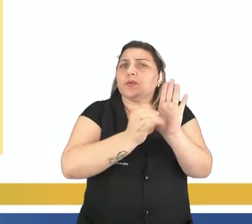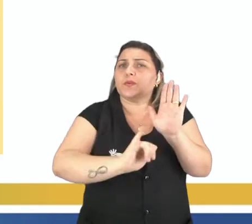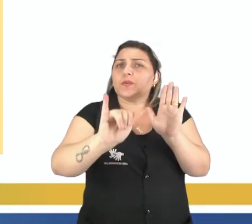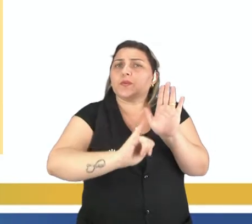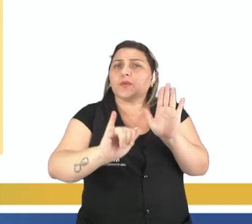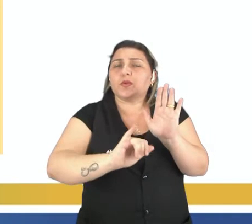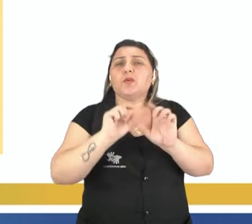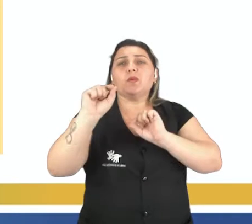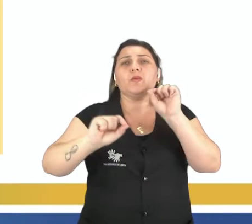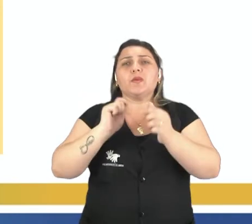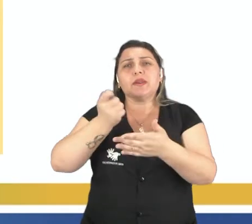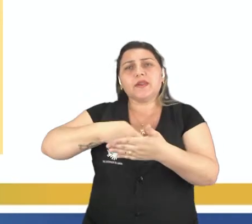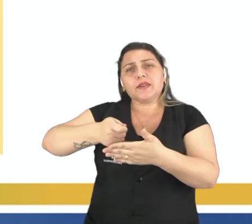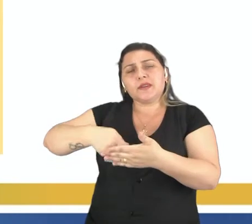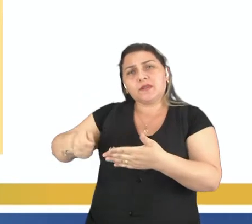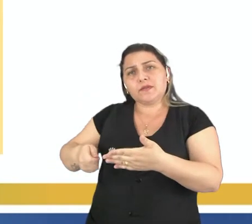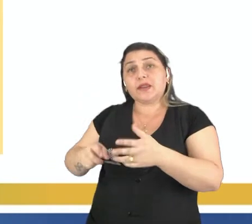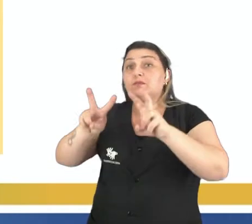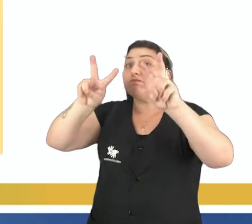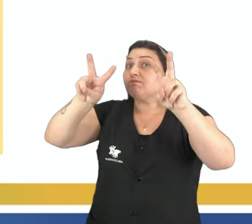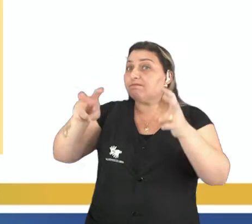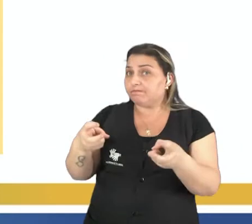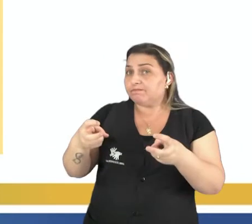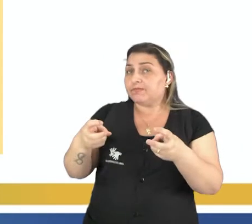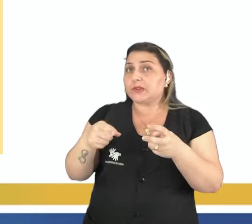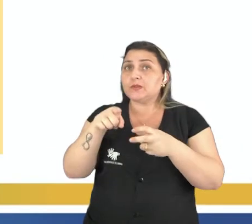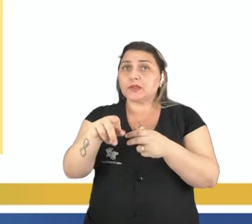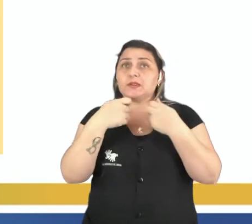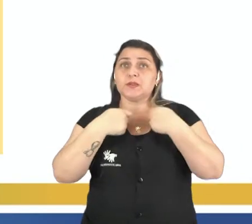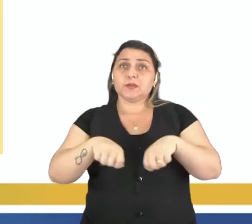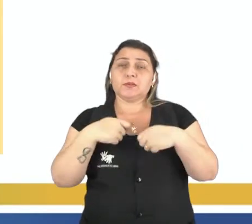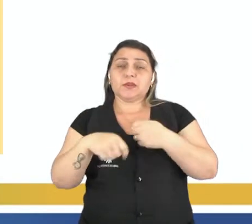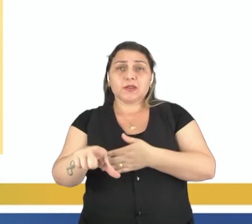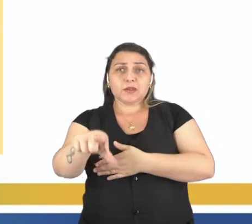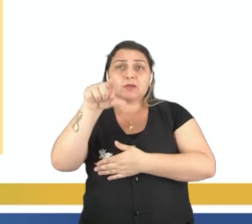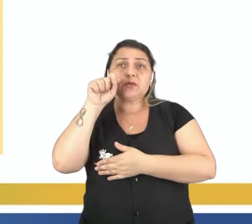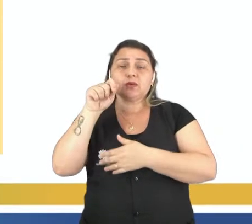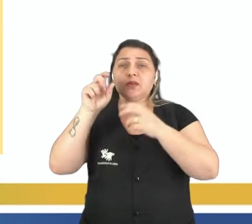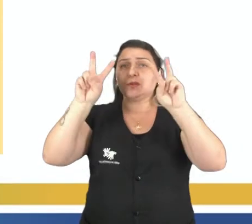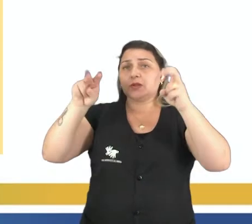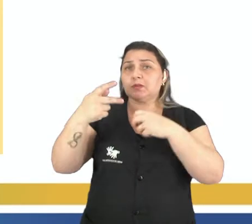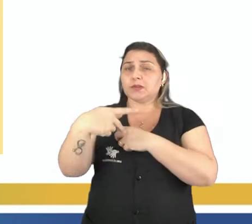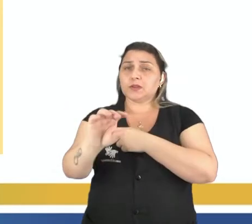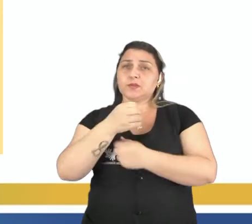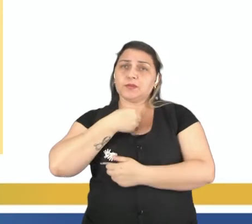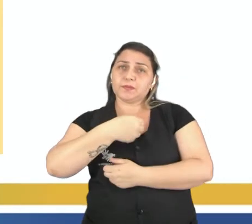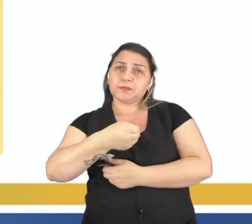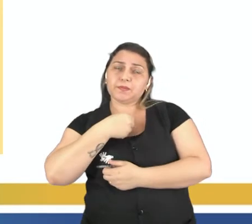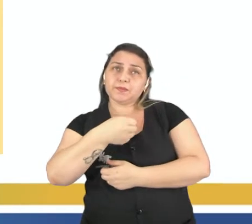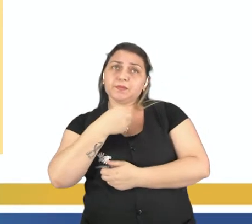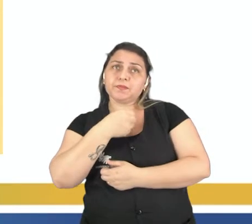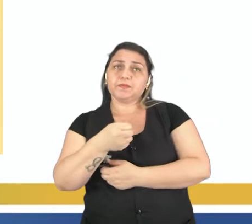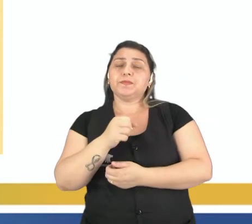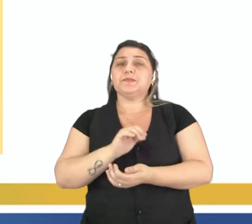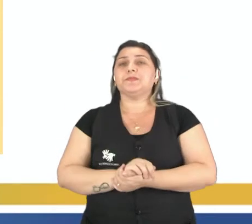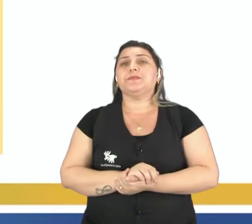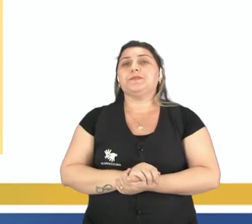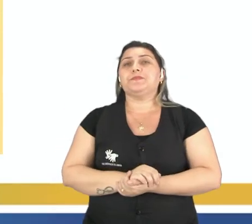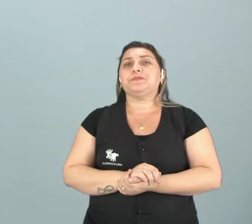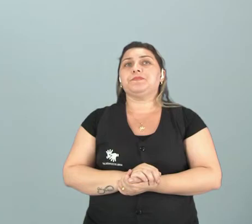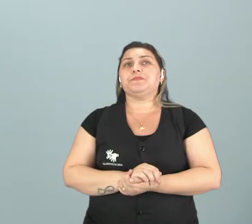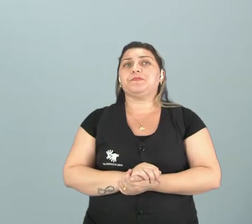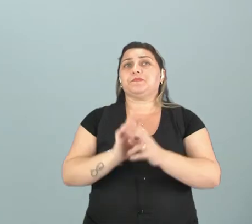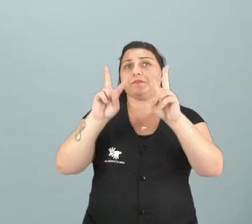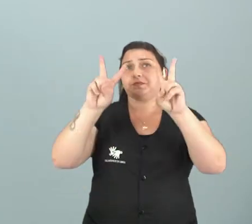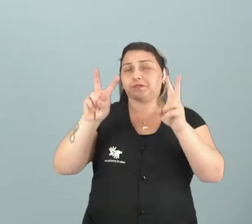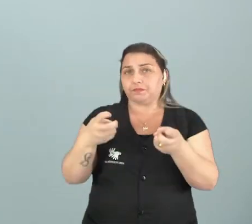O que escrever? O que escrever é o tema. Você precisa primeiro escolher o tema da sua reportagem. No caso, o